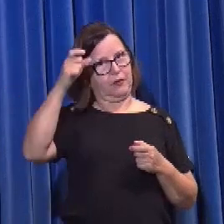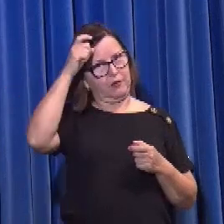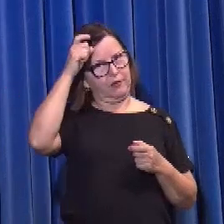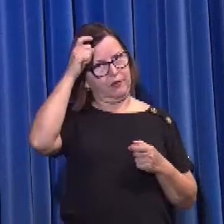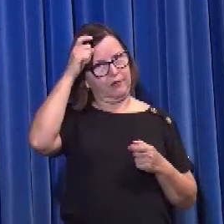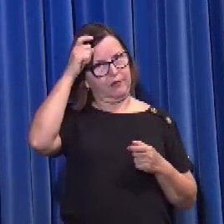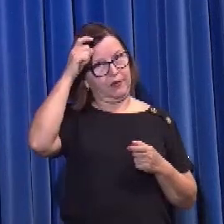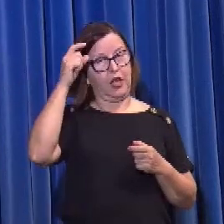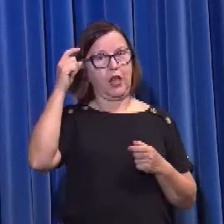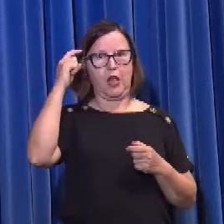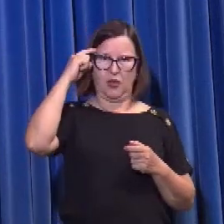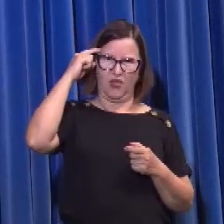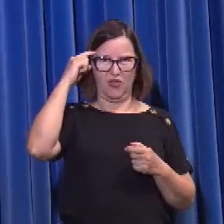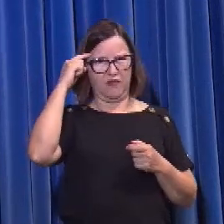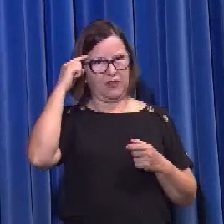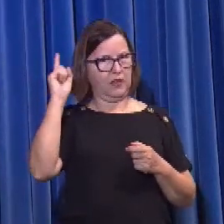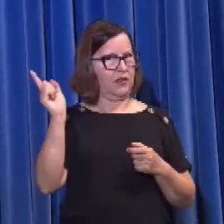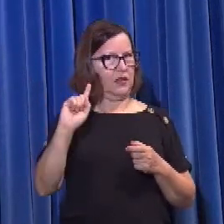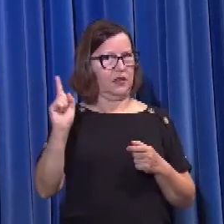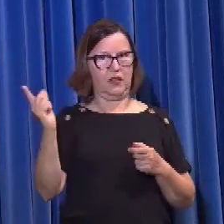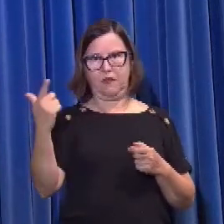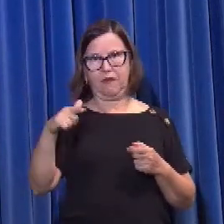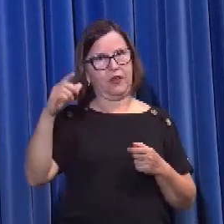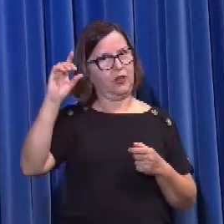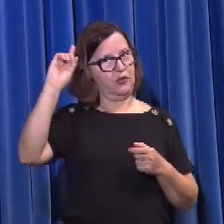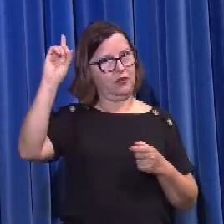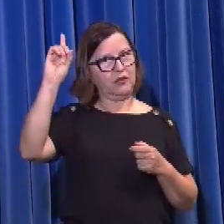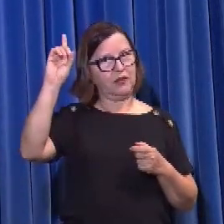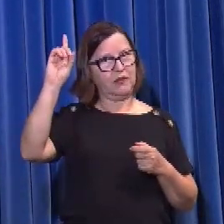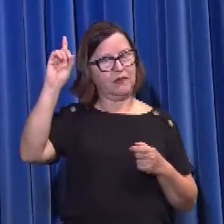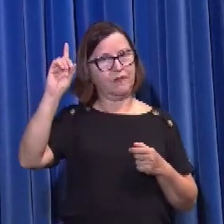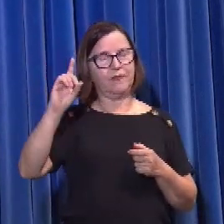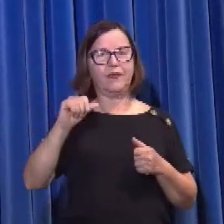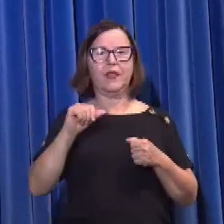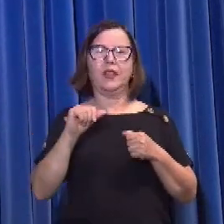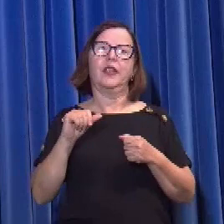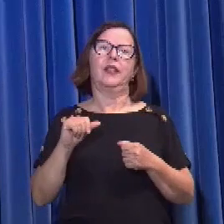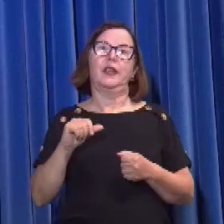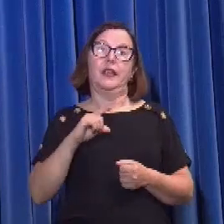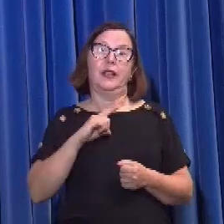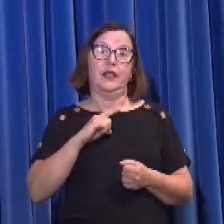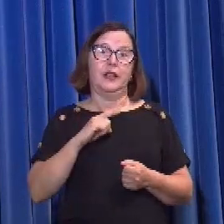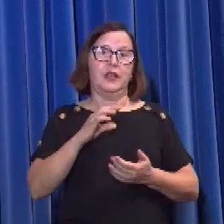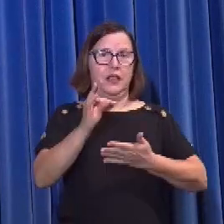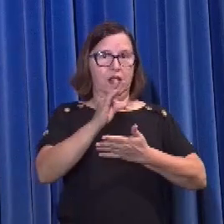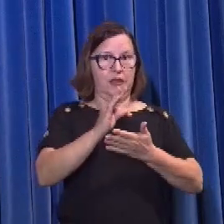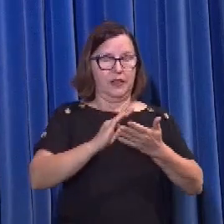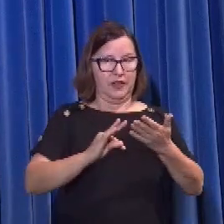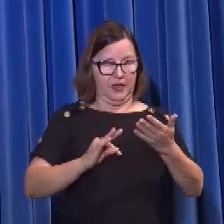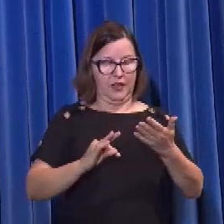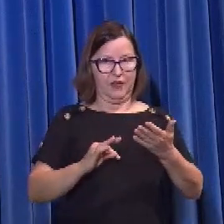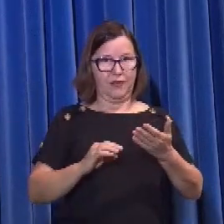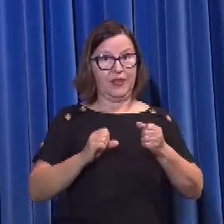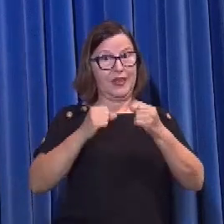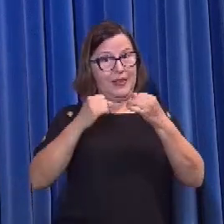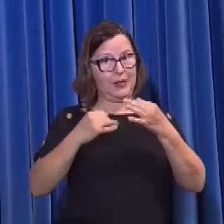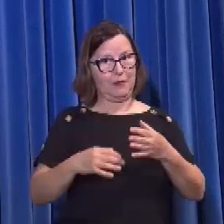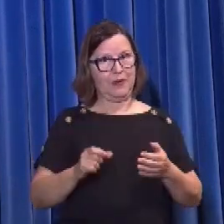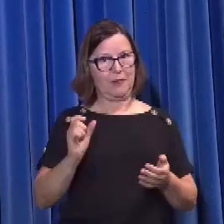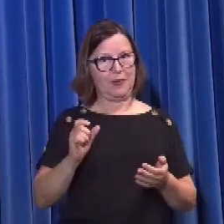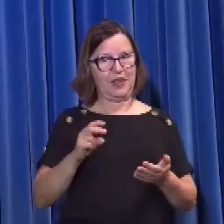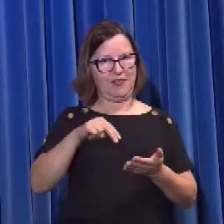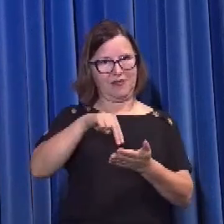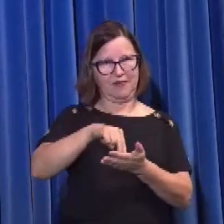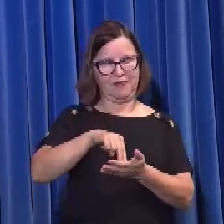de Deus. Existem muitas passagens que descrevem o que significa perseverar. E uma delas, que